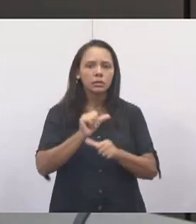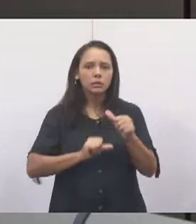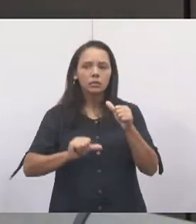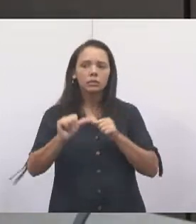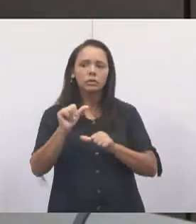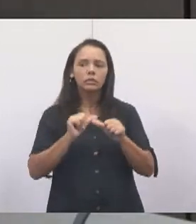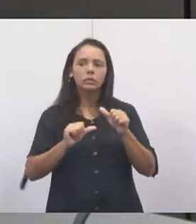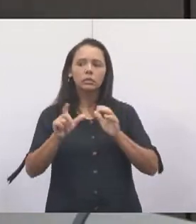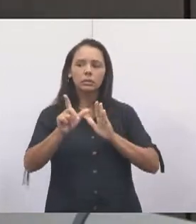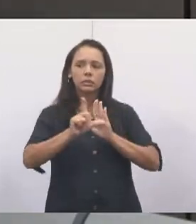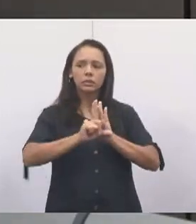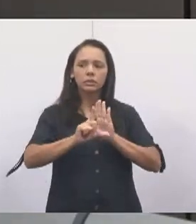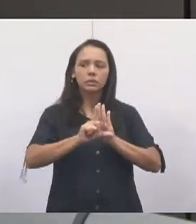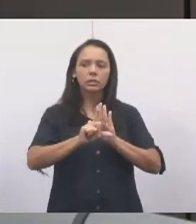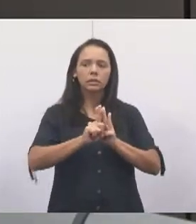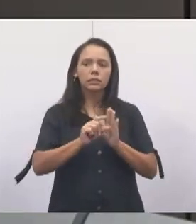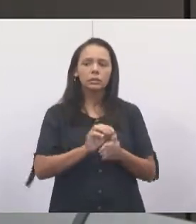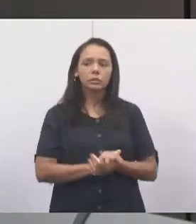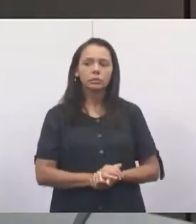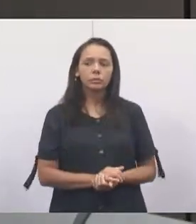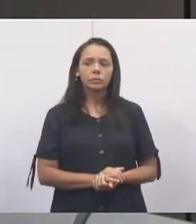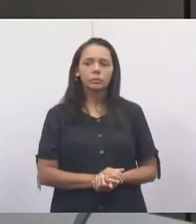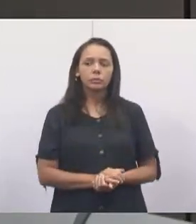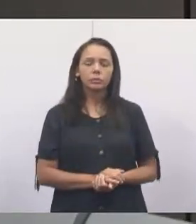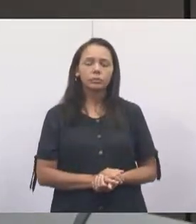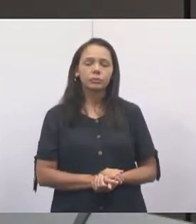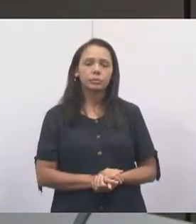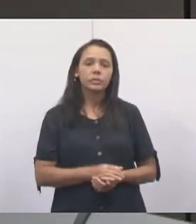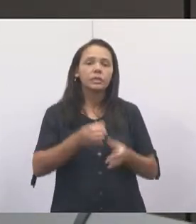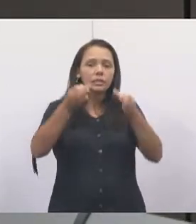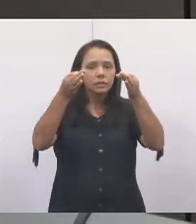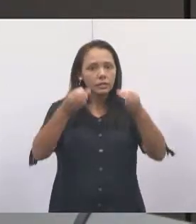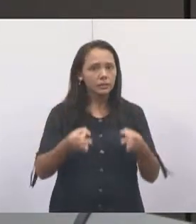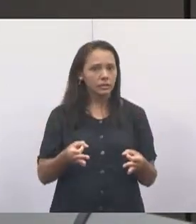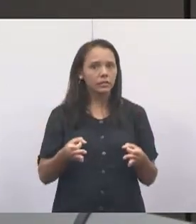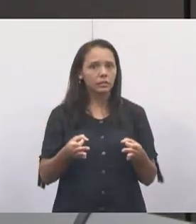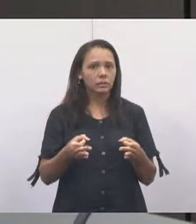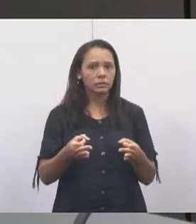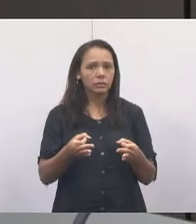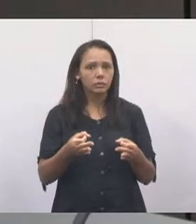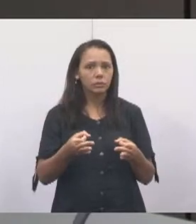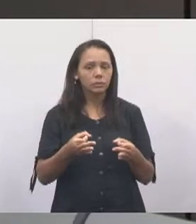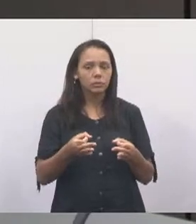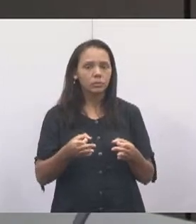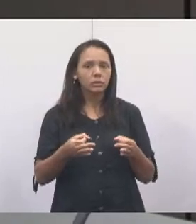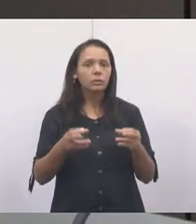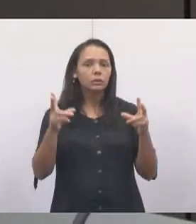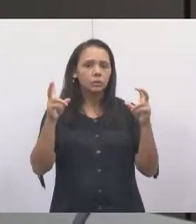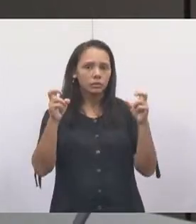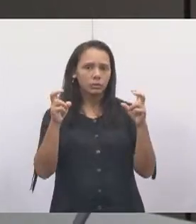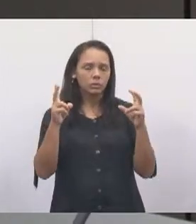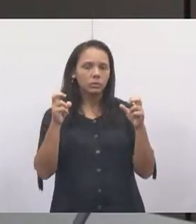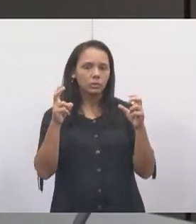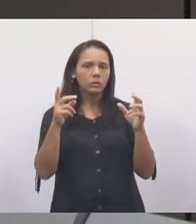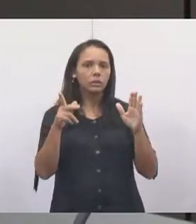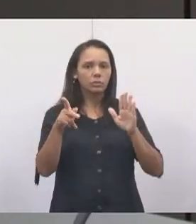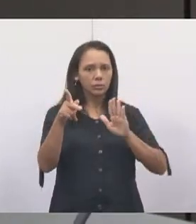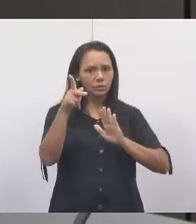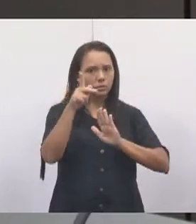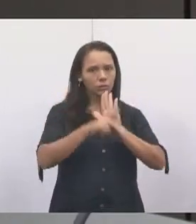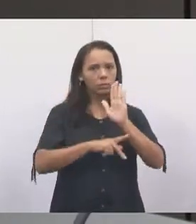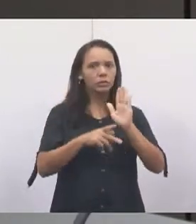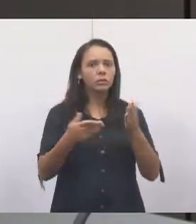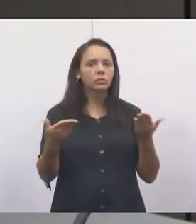legal em apreço. Não restam dúvidas, portanto, que a matéria tratada por esse projeto que será votado